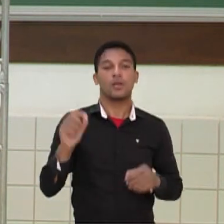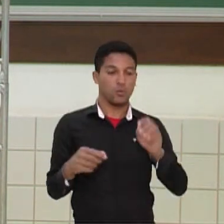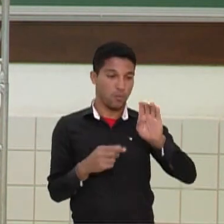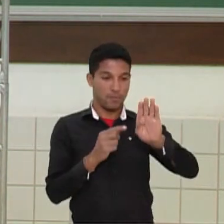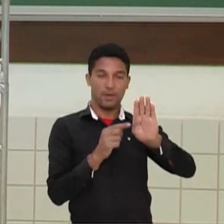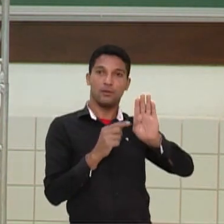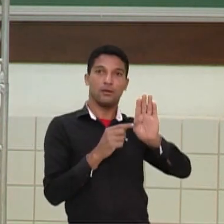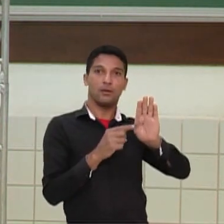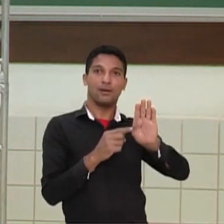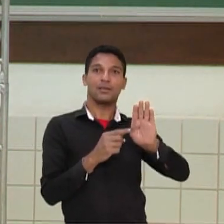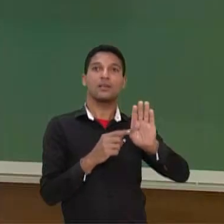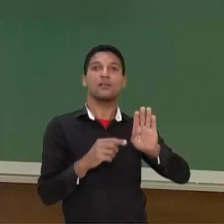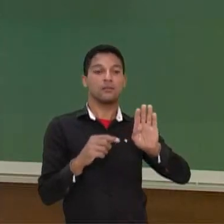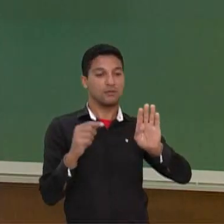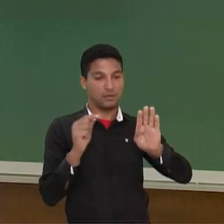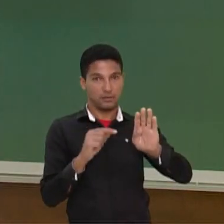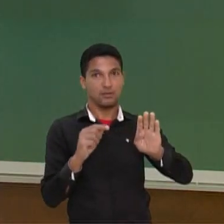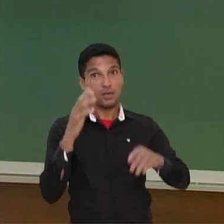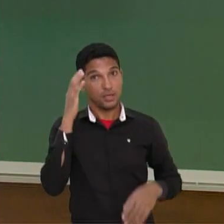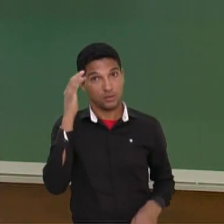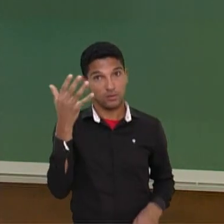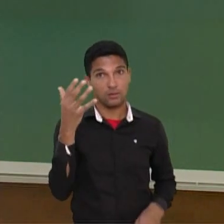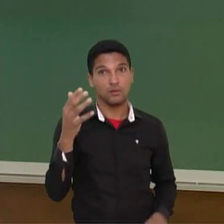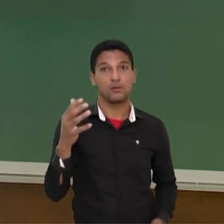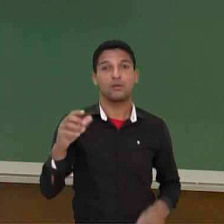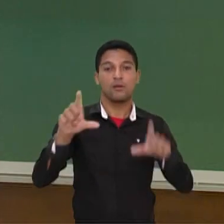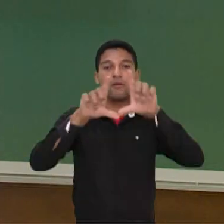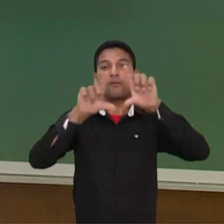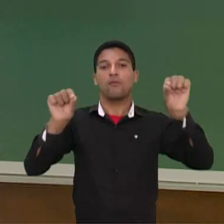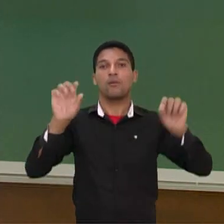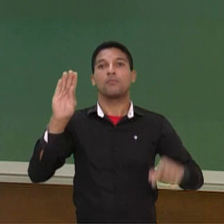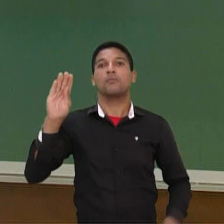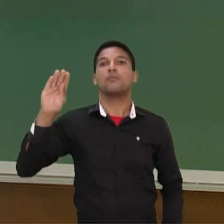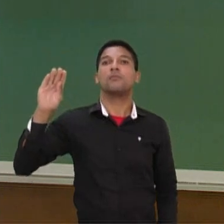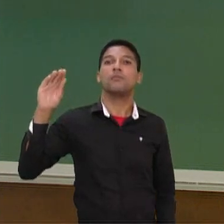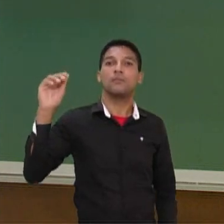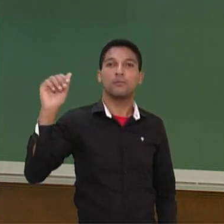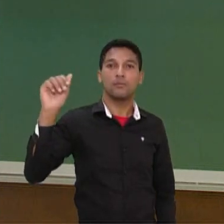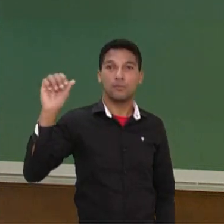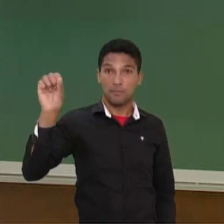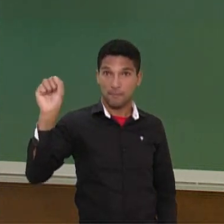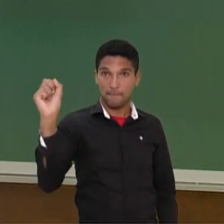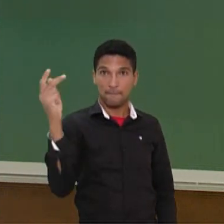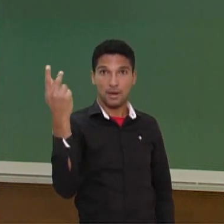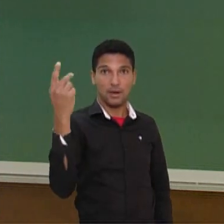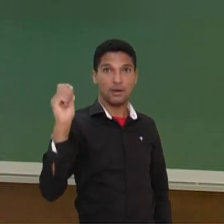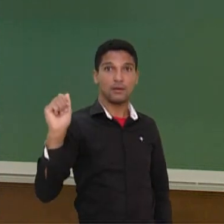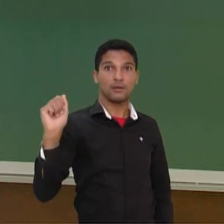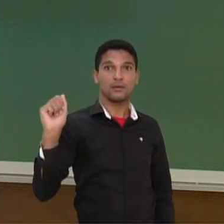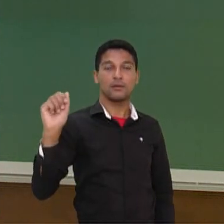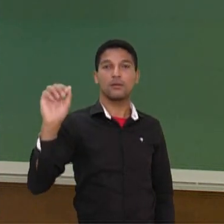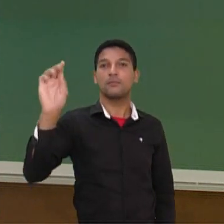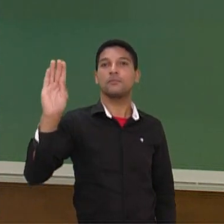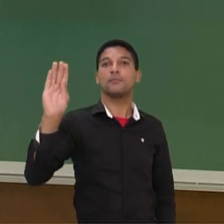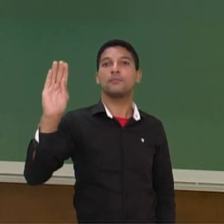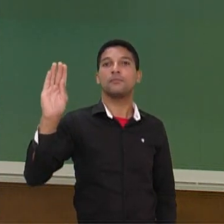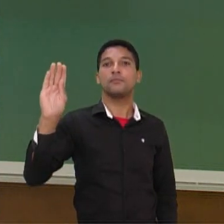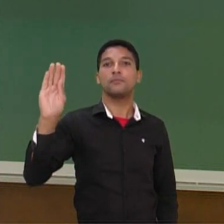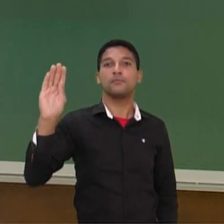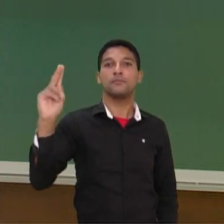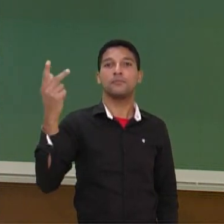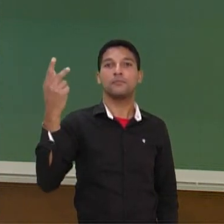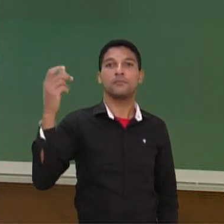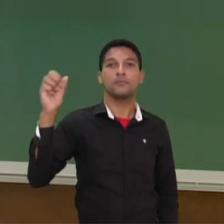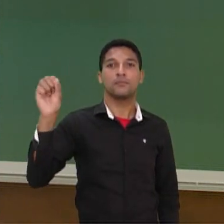Bhaskara, né? Mas vamos lá, correção, né? Primeiro vamos falar aí do item A. Tá lá a nossa função guardadinha, né? A função é L igual